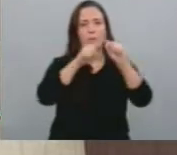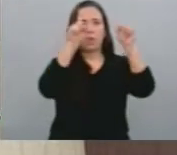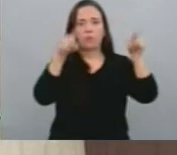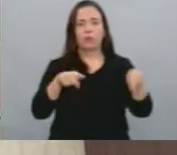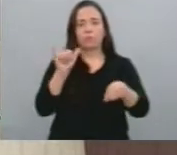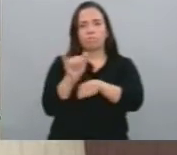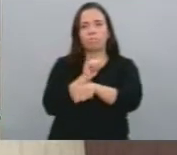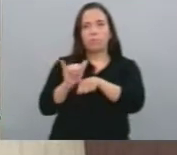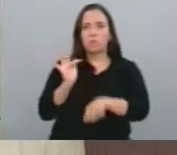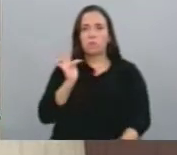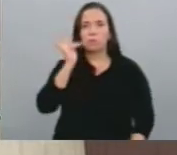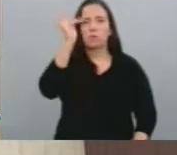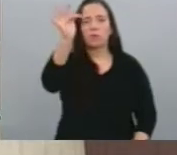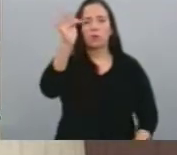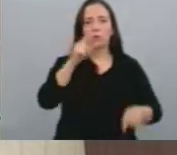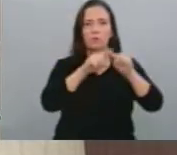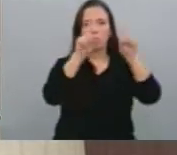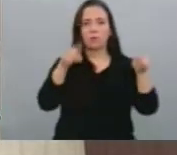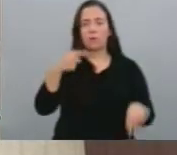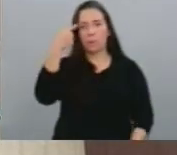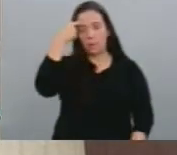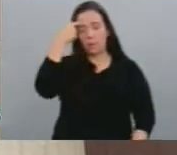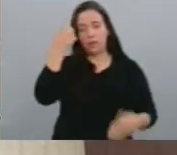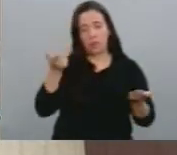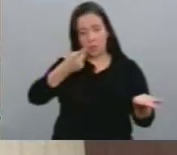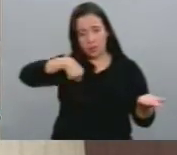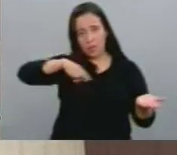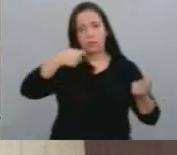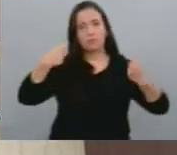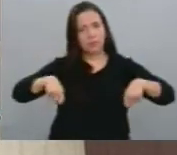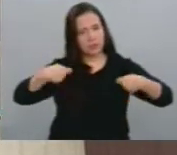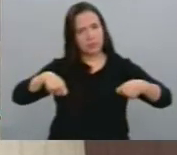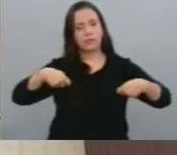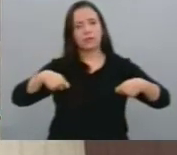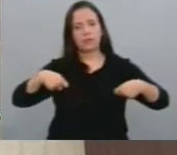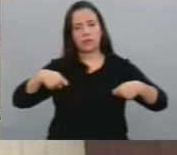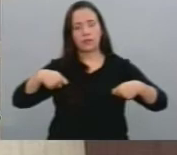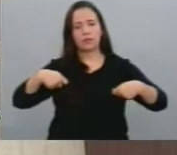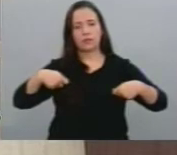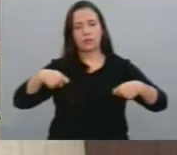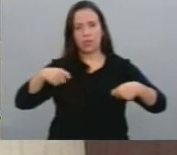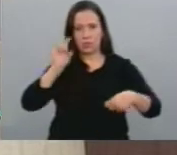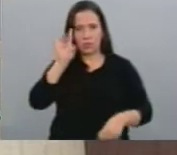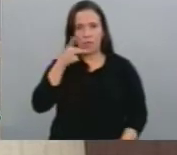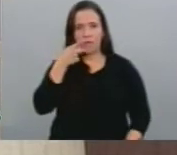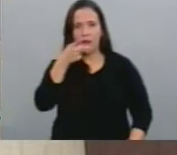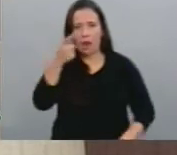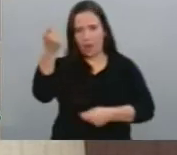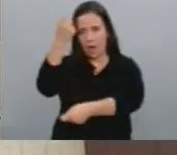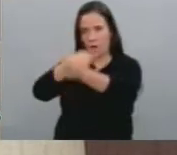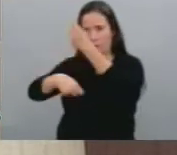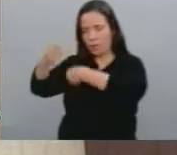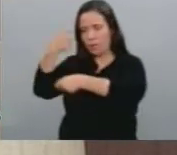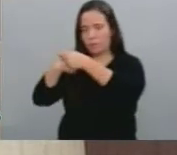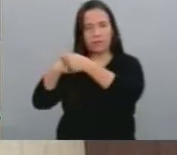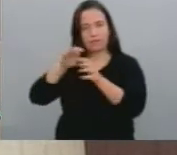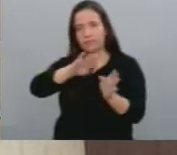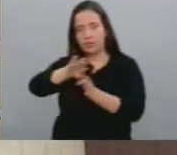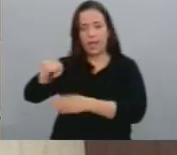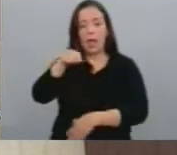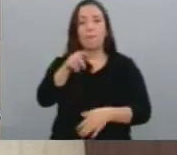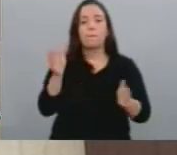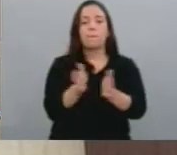de visão de futuro. Portanto, se a gente quer ter visão de futuro, não basta só dizer que nós temos 2% do PIB. A nossa pobreza não pode